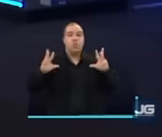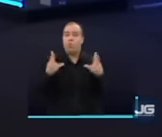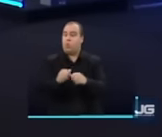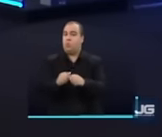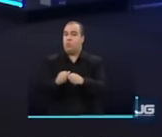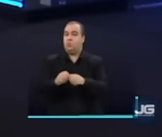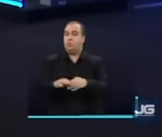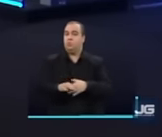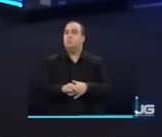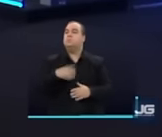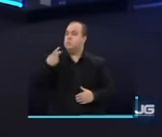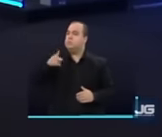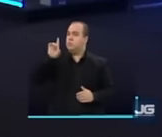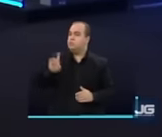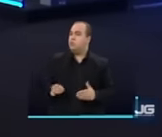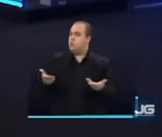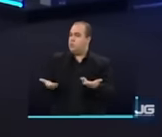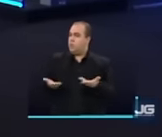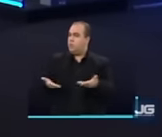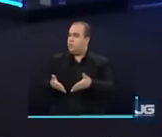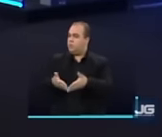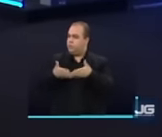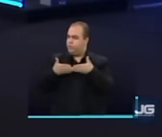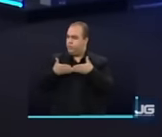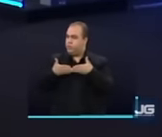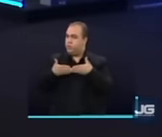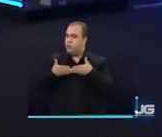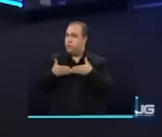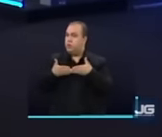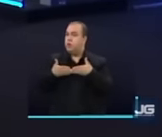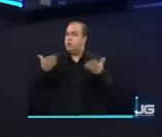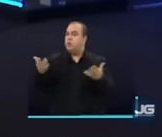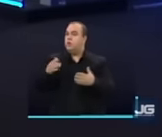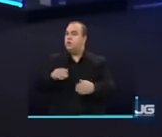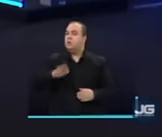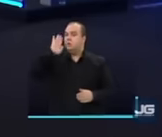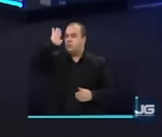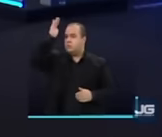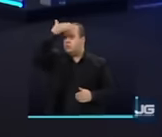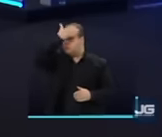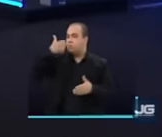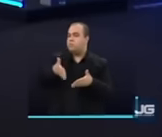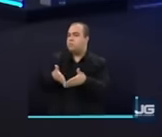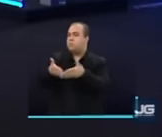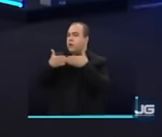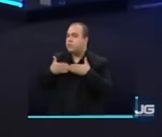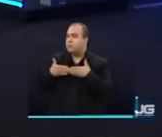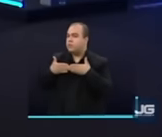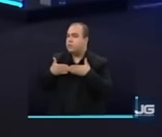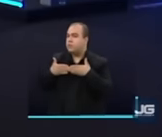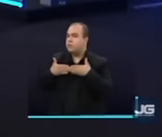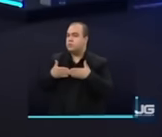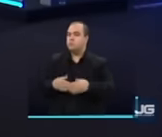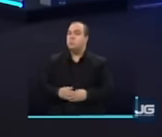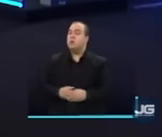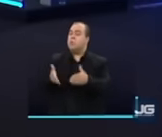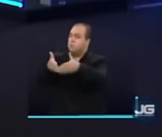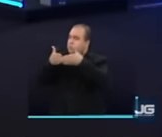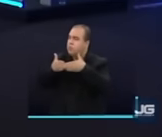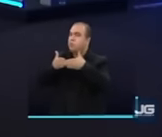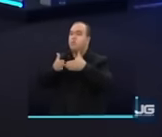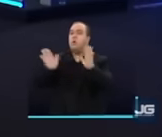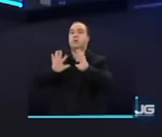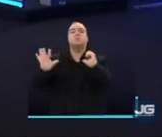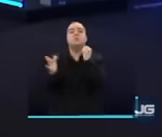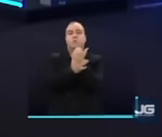foi o outro. Foi ele que começou, tia. Por favor, Datena. Que é isso? Que isso? Que isso? Que isso?